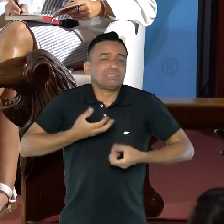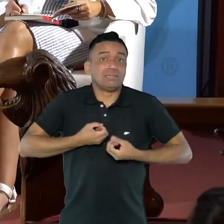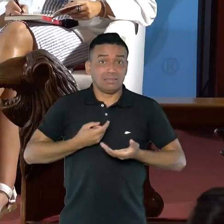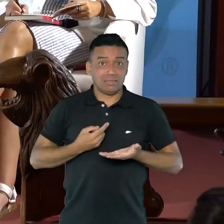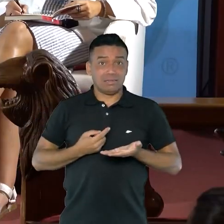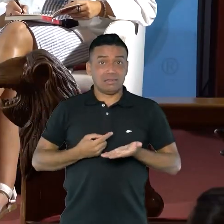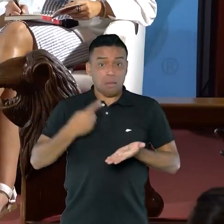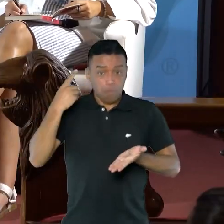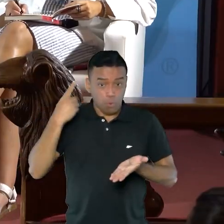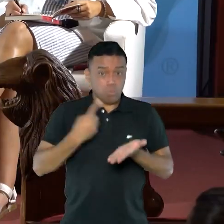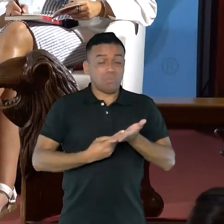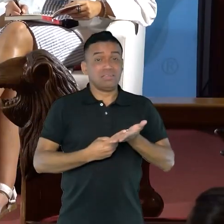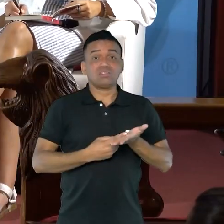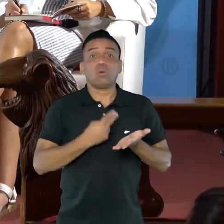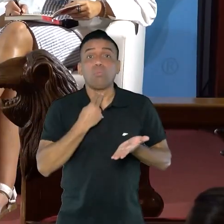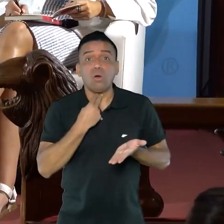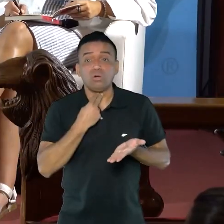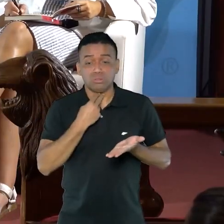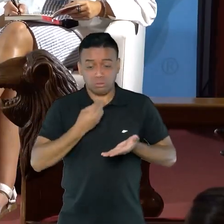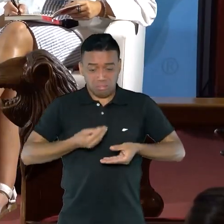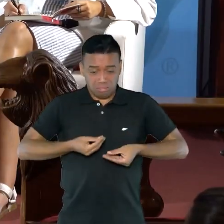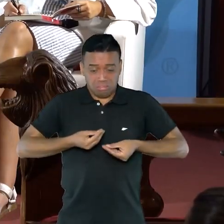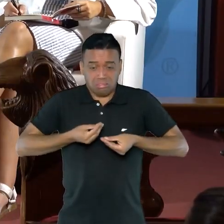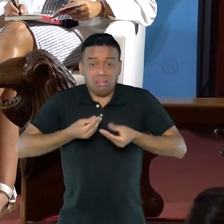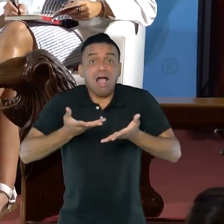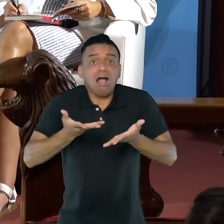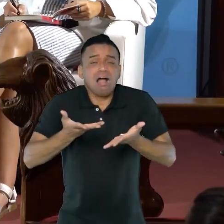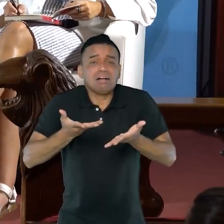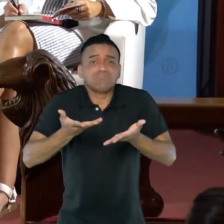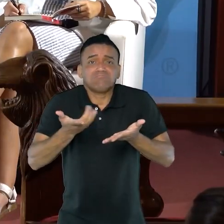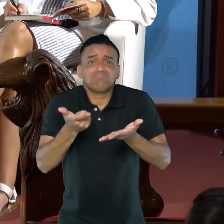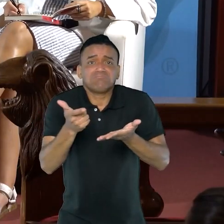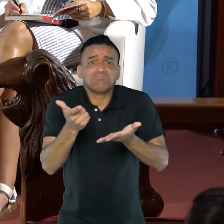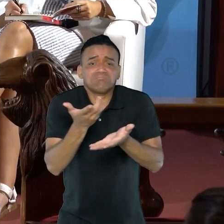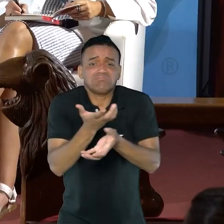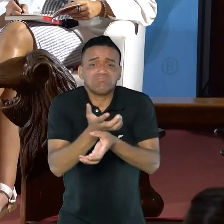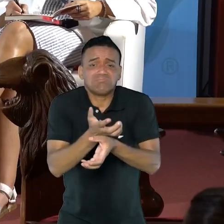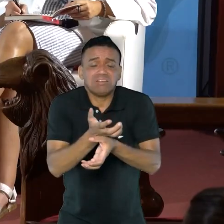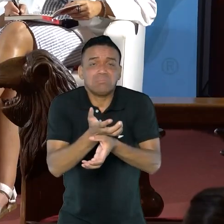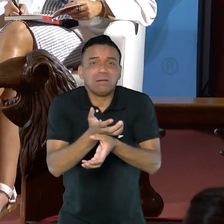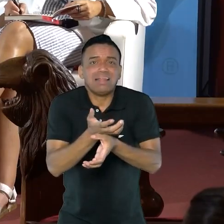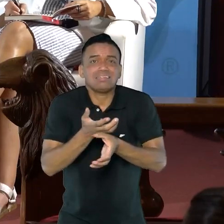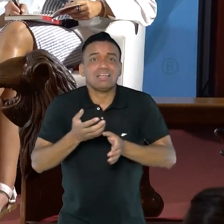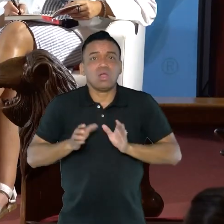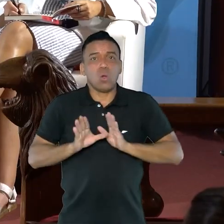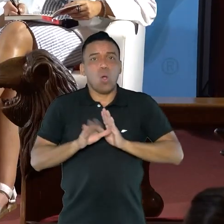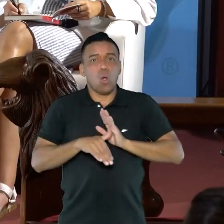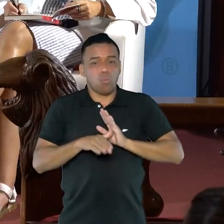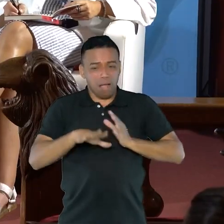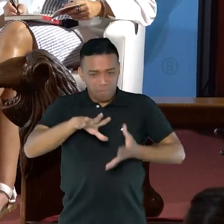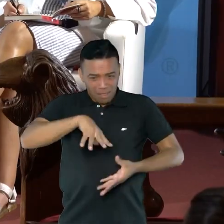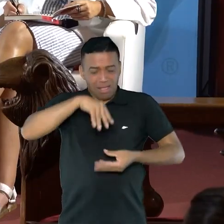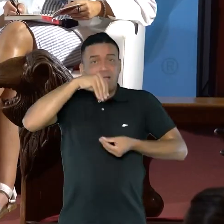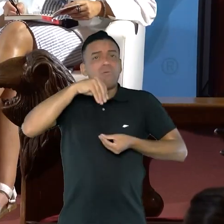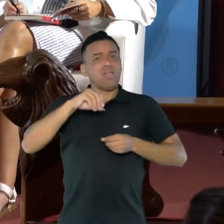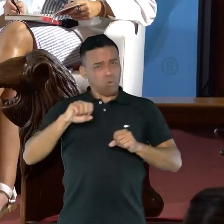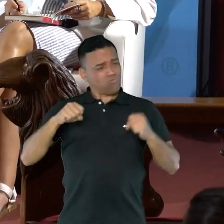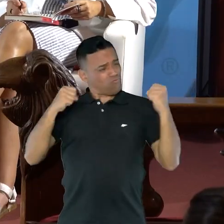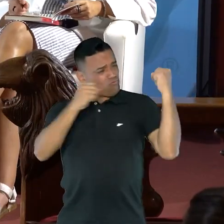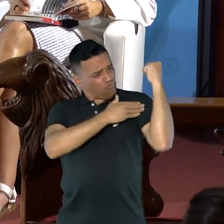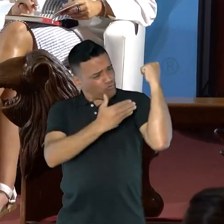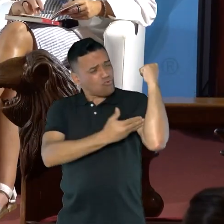Prometer o que não posso e dar o que não tenho me fazem sentir roubado de mim. eu sou